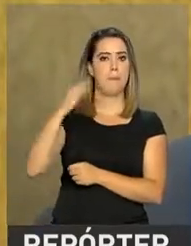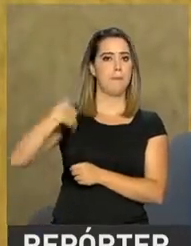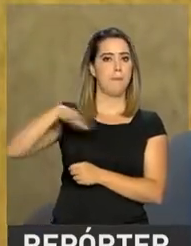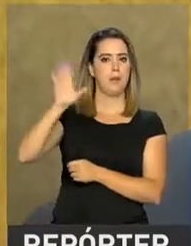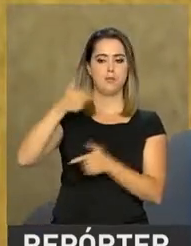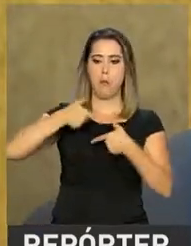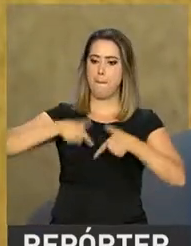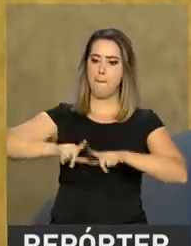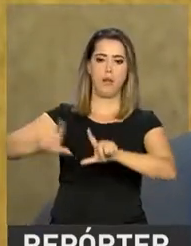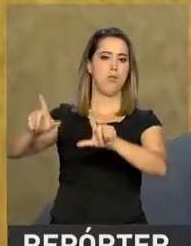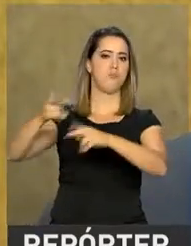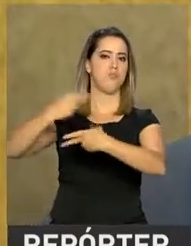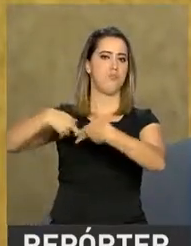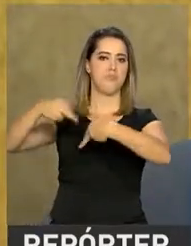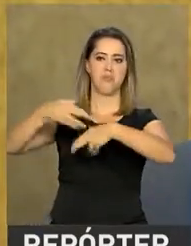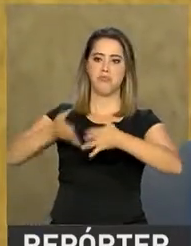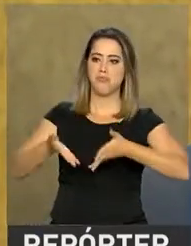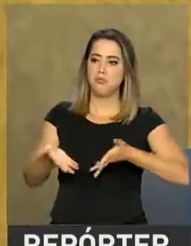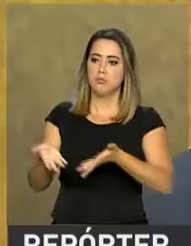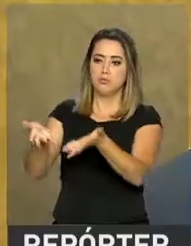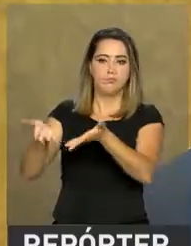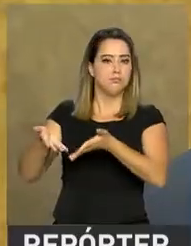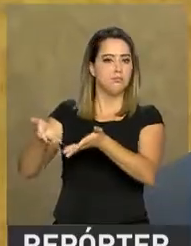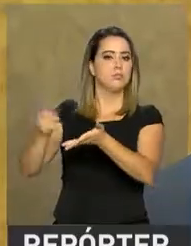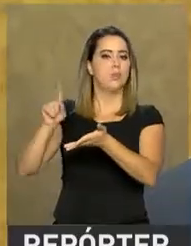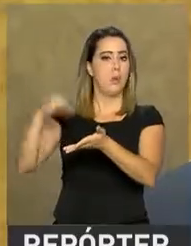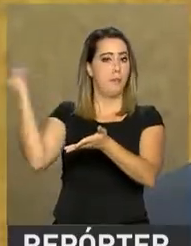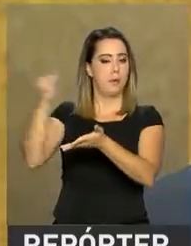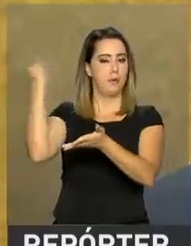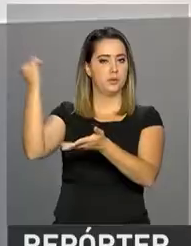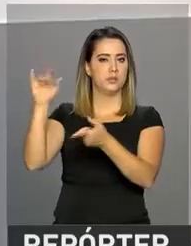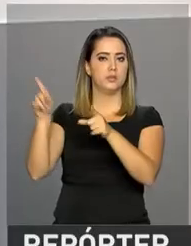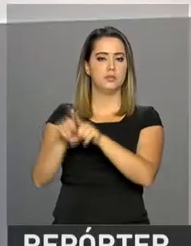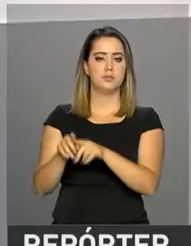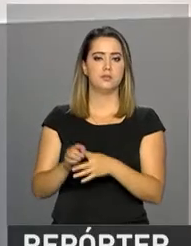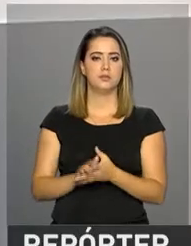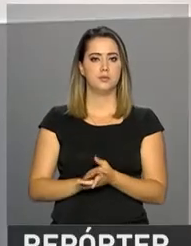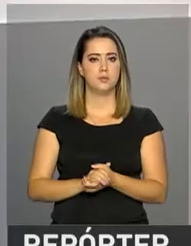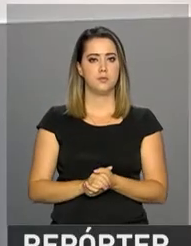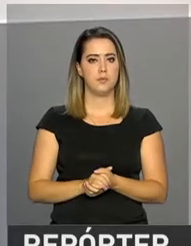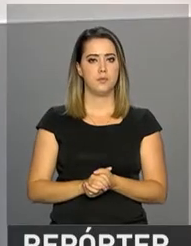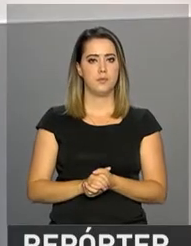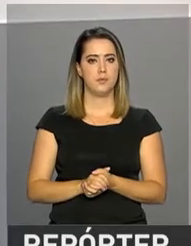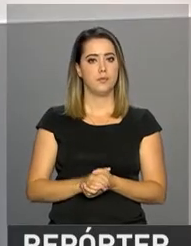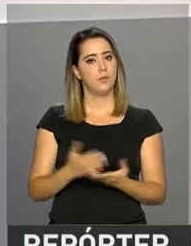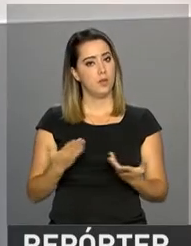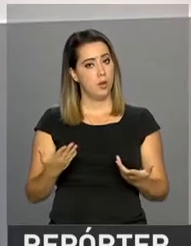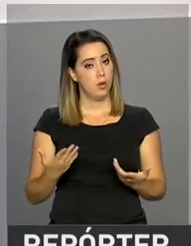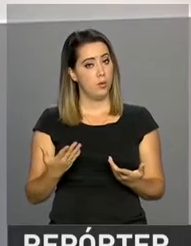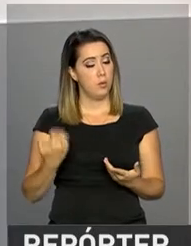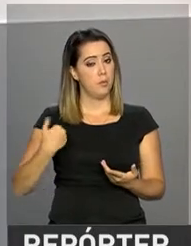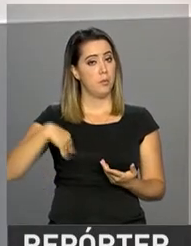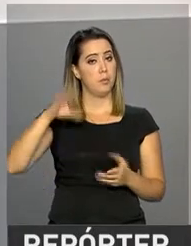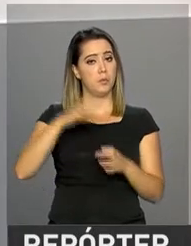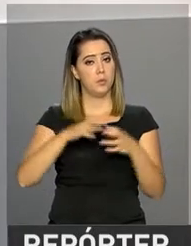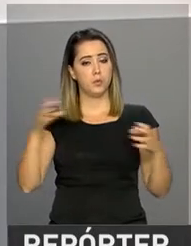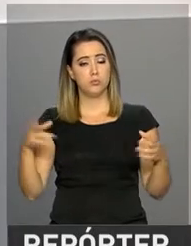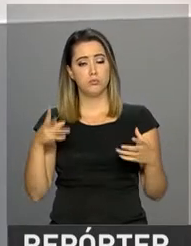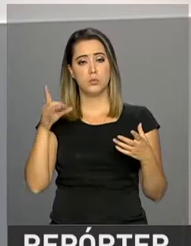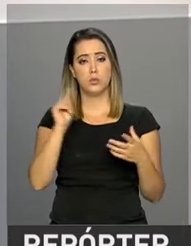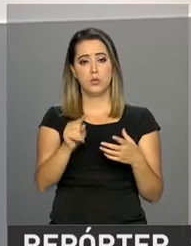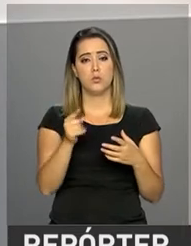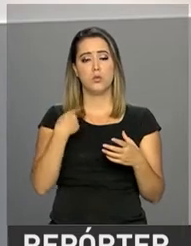premiados. Ele ganhou prêmios importantíssimos, inclusive o prêmio Balzan. A maior edição do Sistema de Avaliação